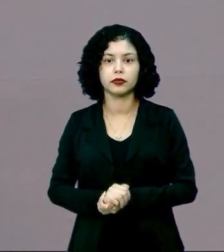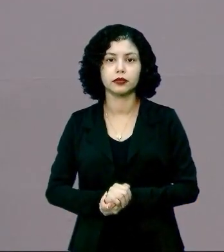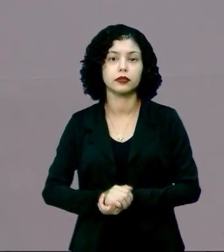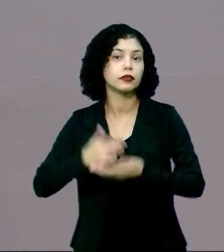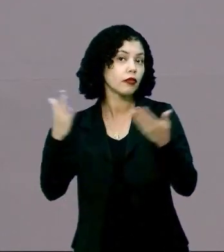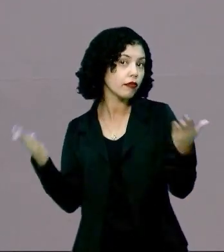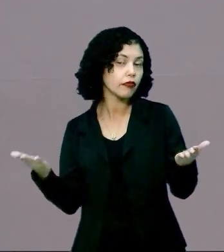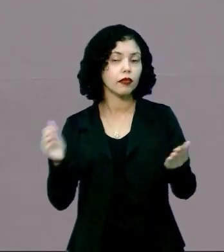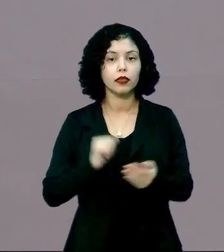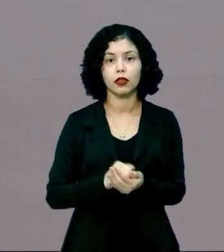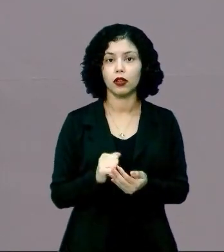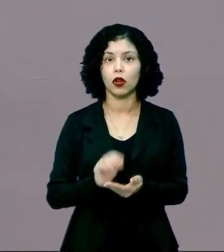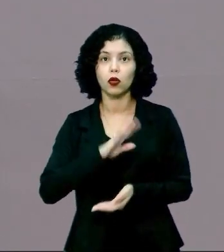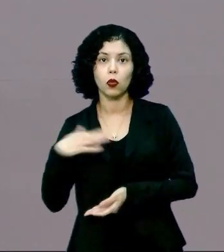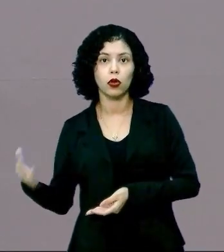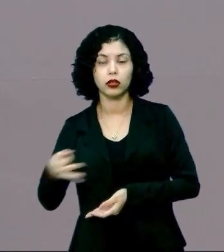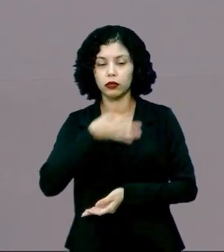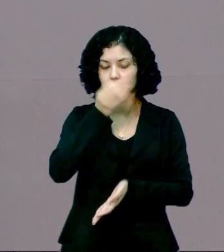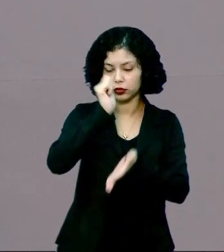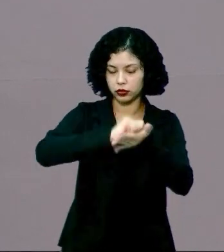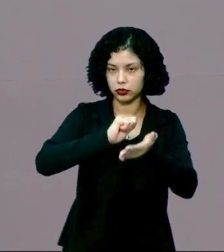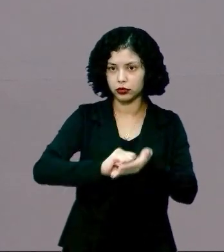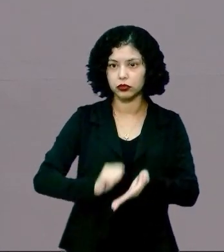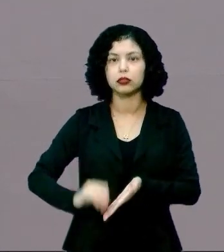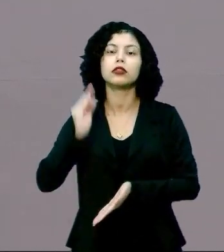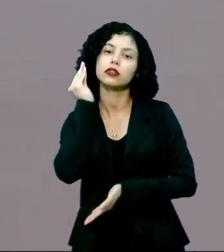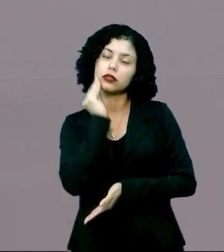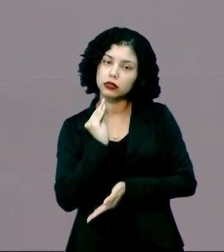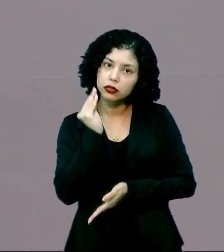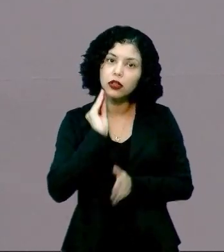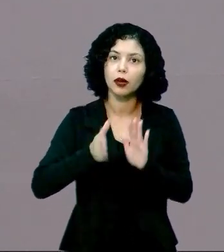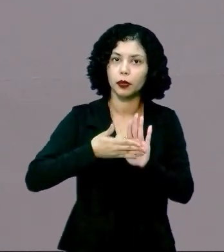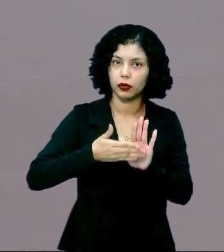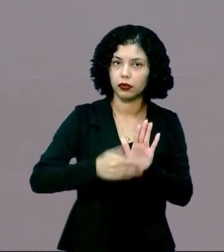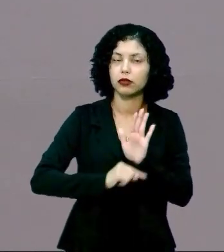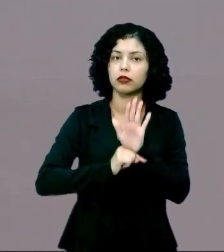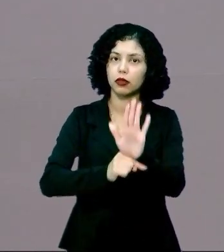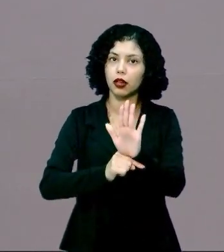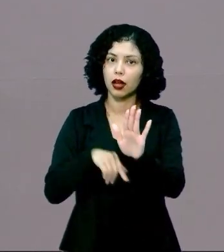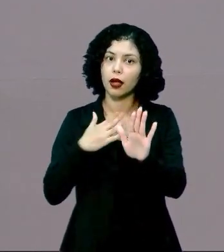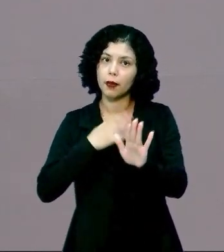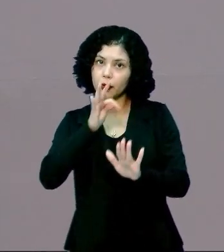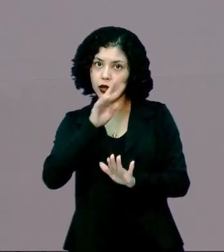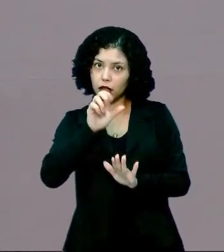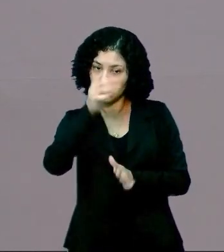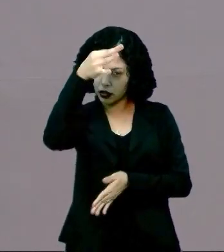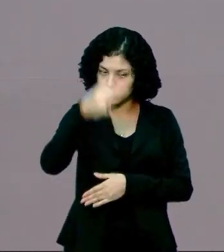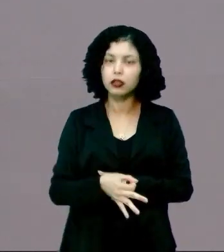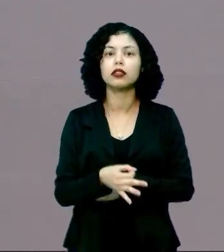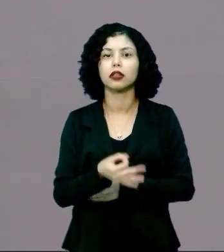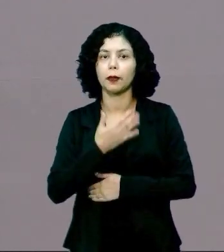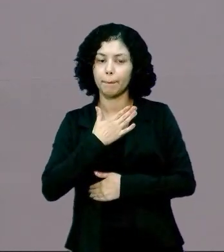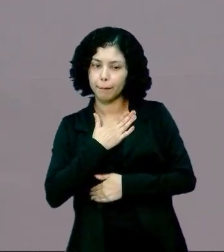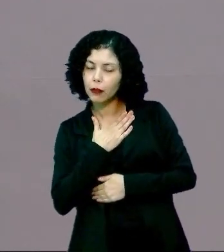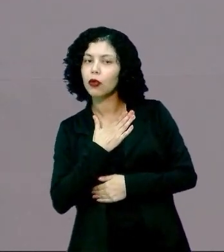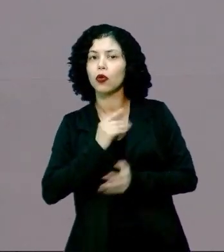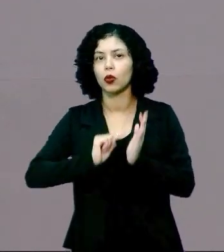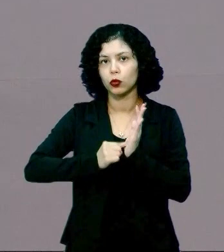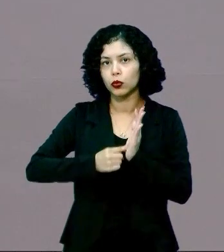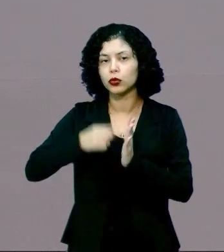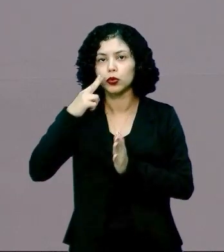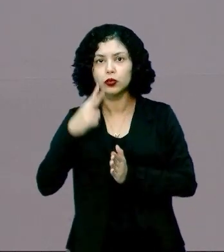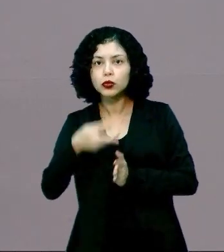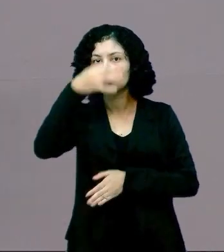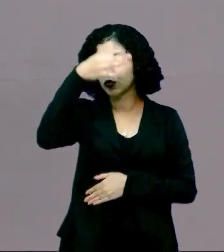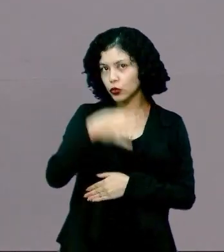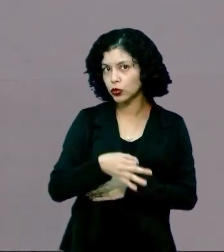tema. Então, na hora que eu vou argumentar, que eu vou tentar comprovar que a minha tese é a tese correta, que o meu ponto de vista é o ponto de